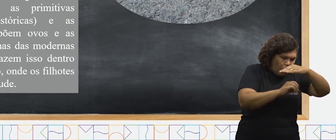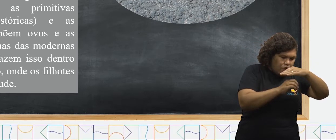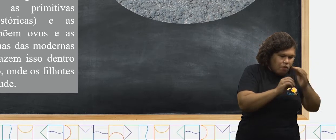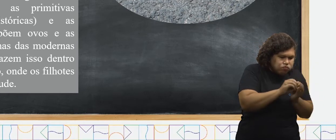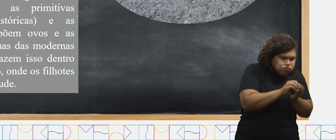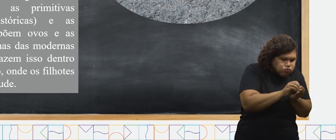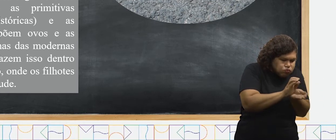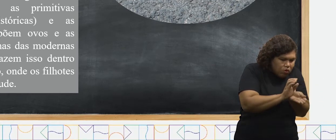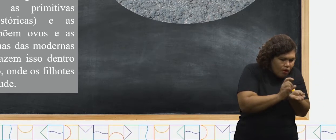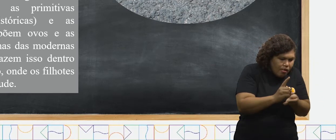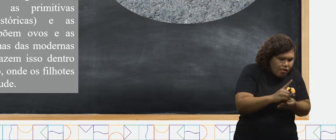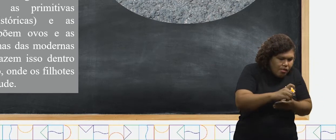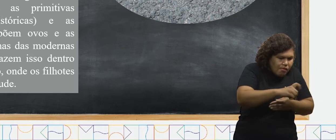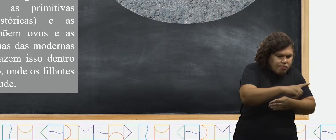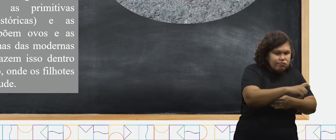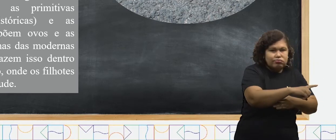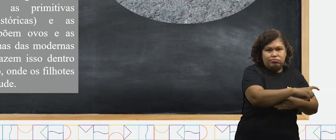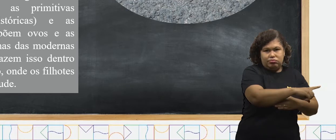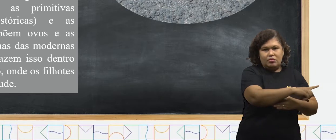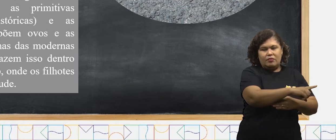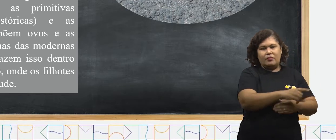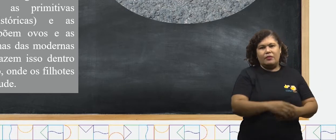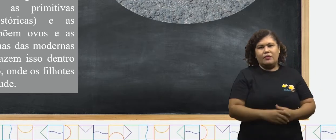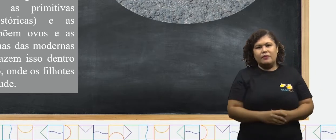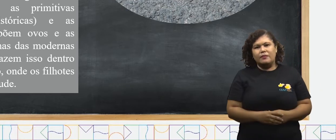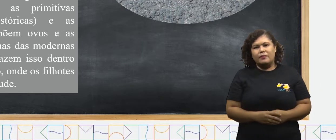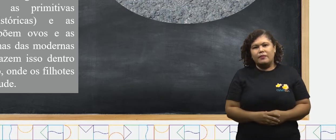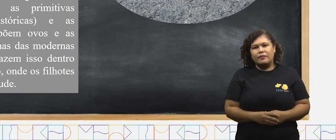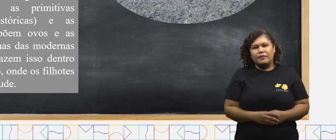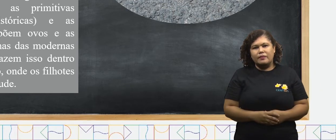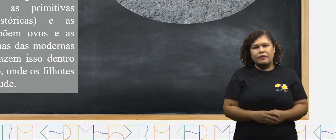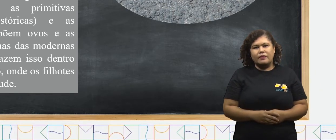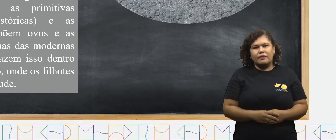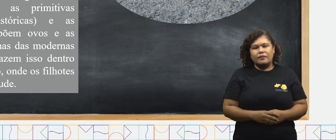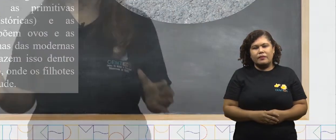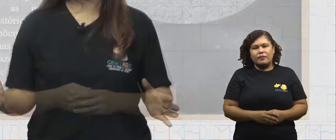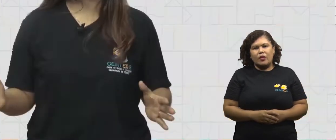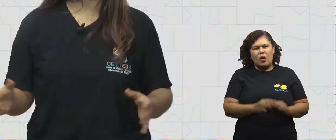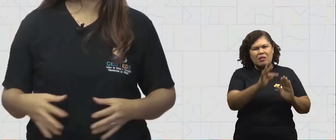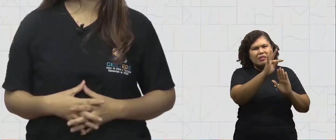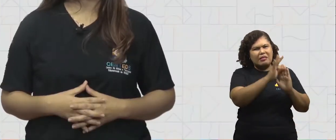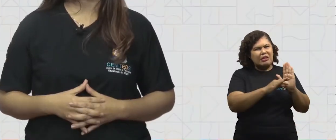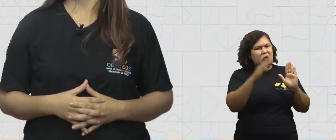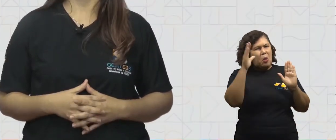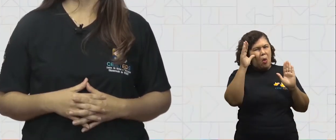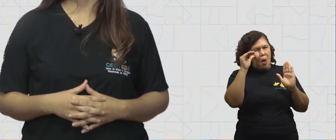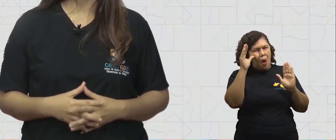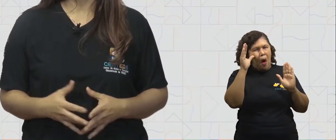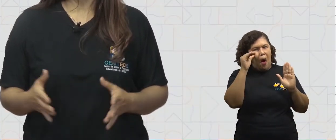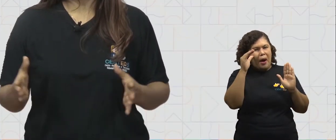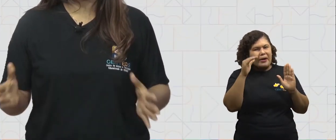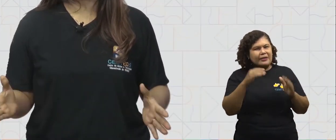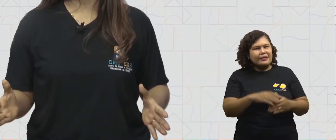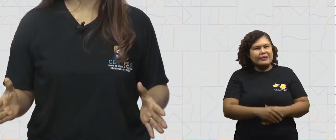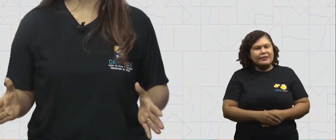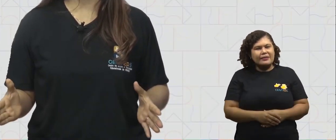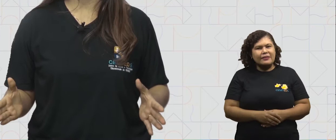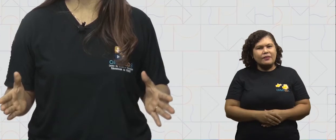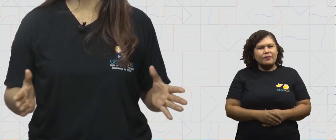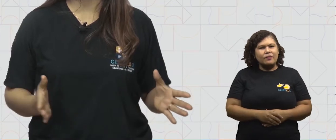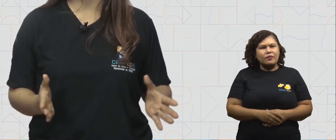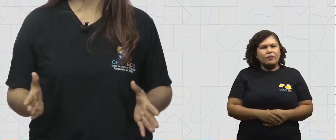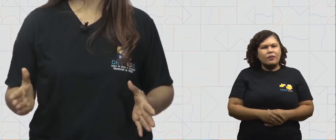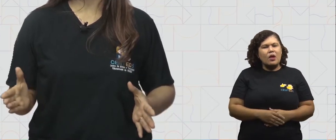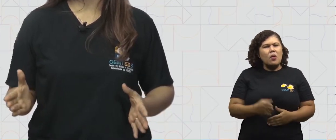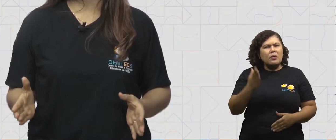os filhotes se desenvolvem até a juventude. Texto curioso, não achou? Com